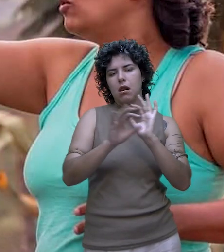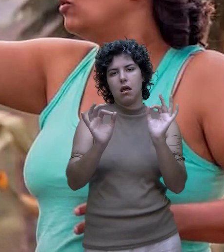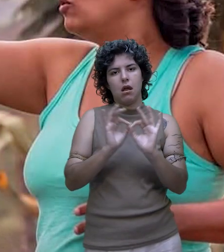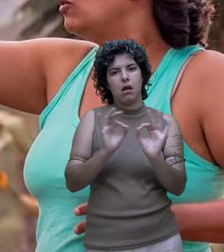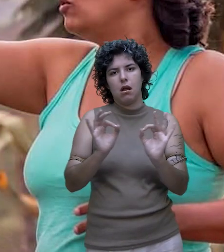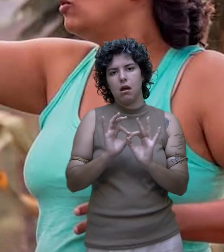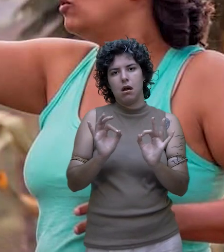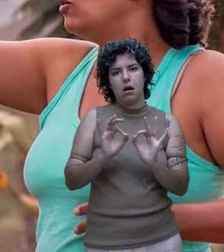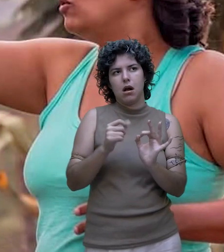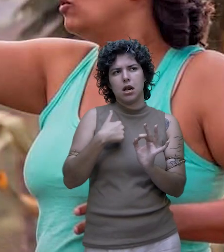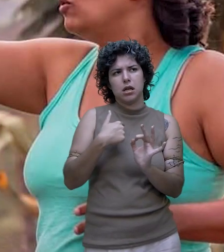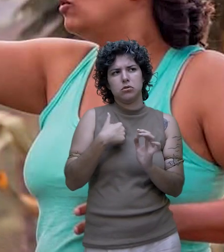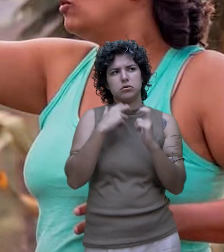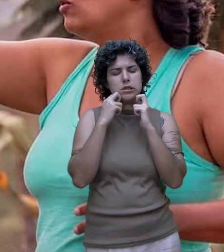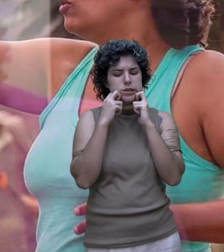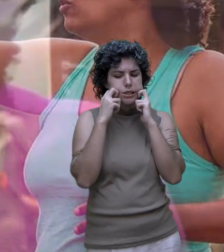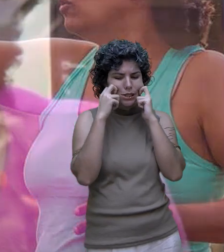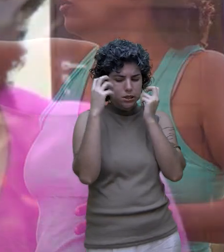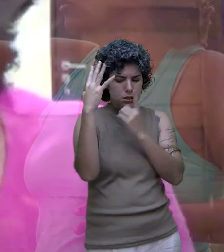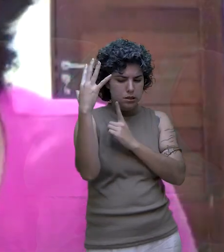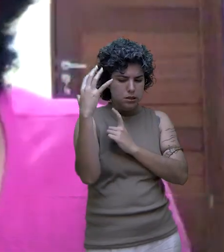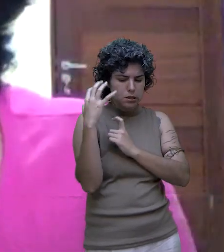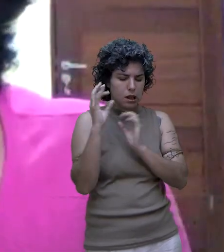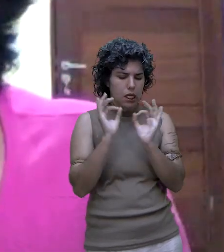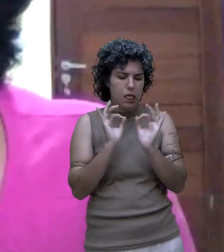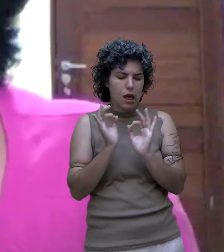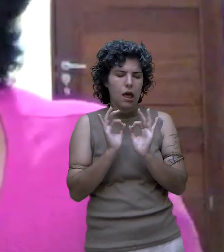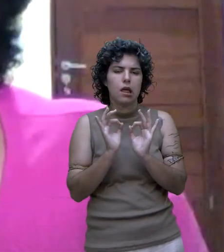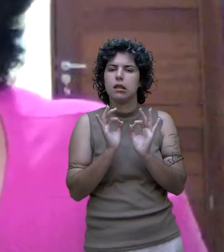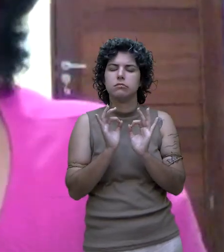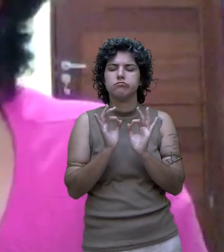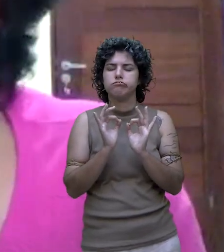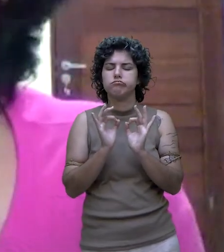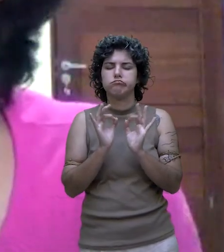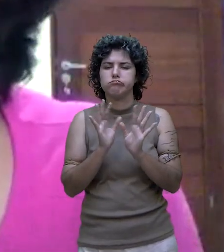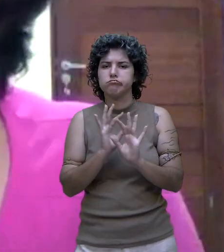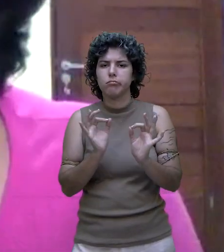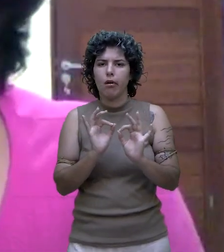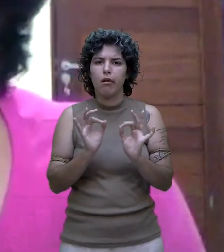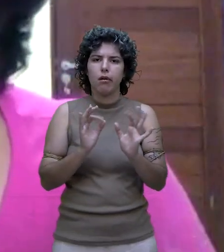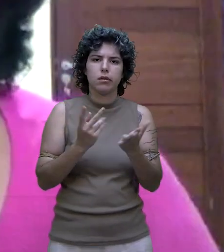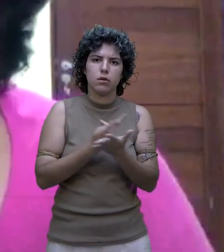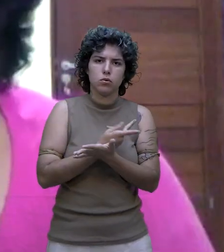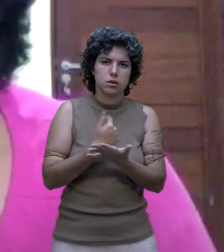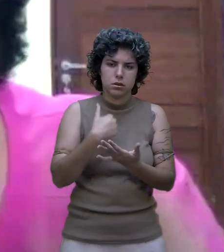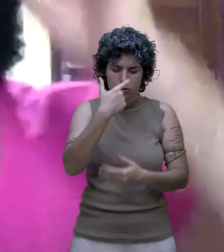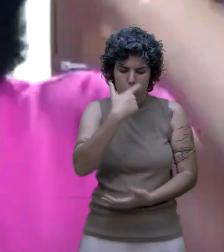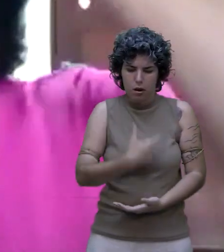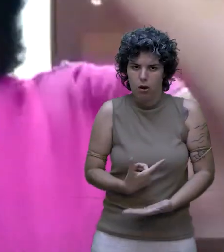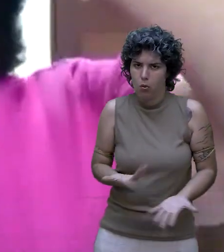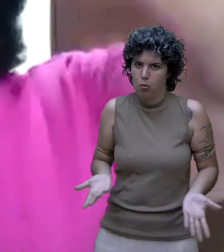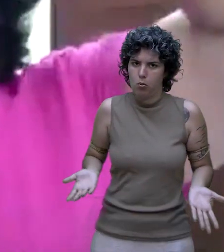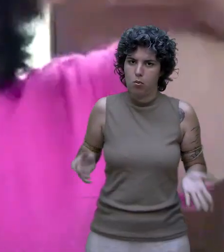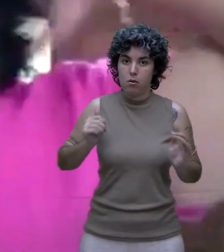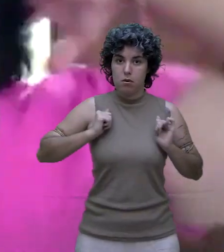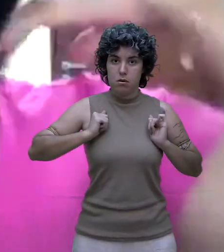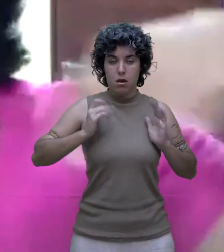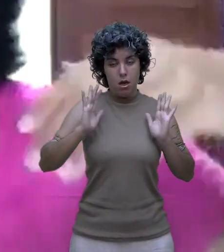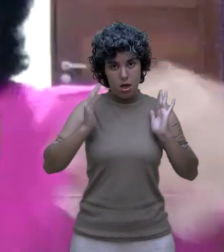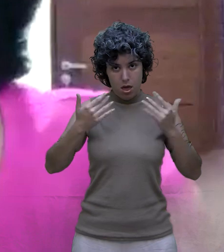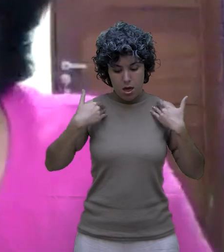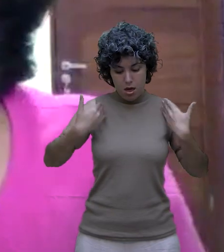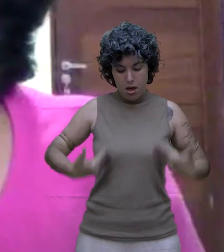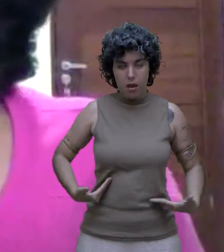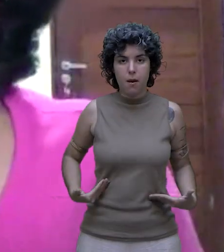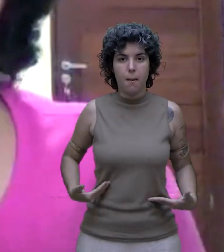transtorno, constrangimento, alguma coisa de machismo, assim, comigo, com a minha pessoa como atriz. E